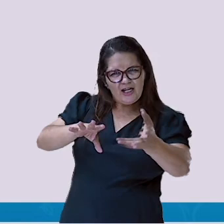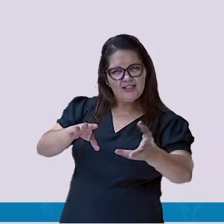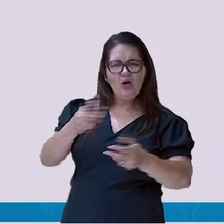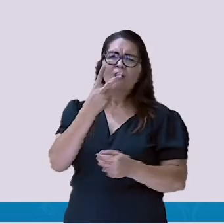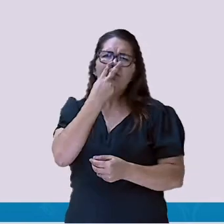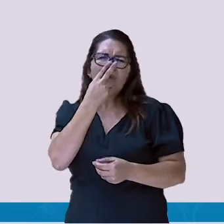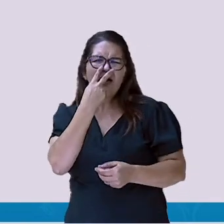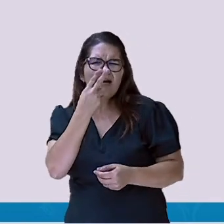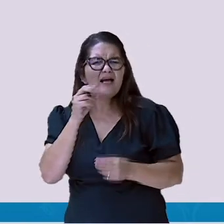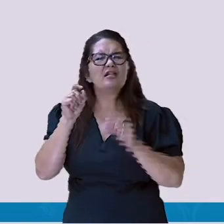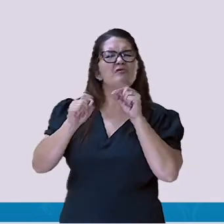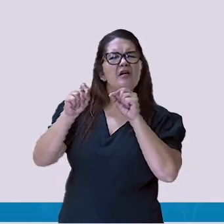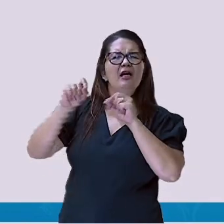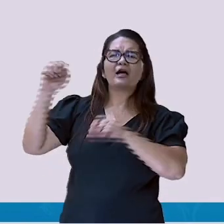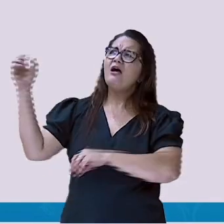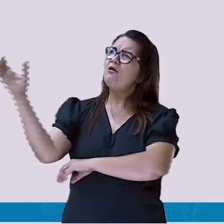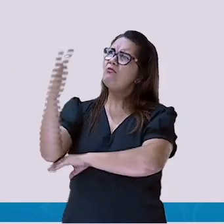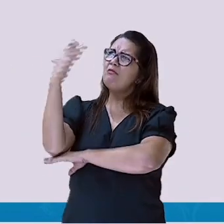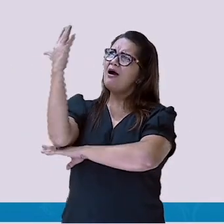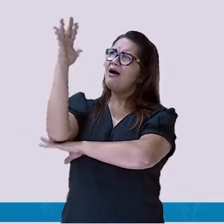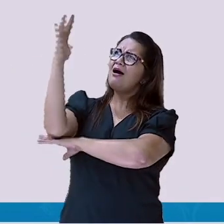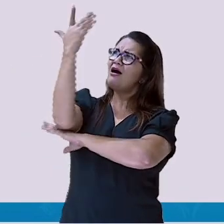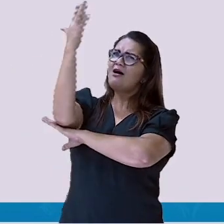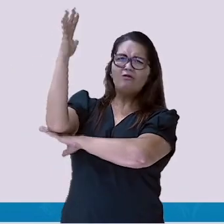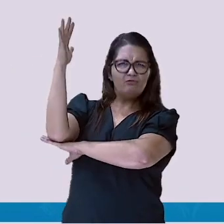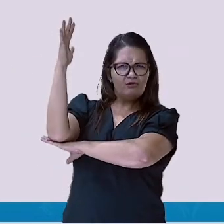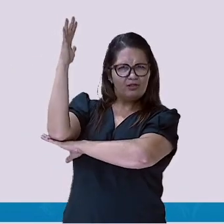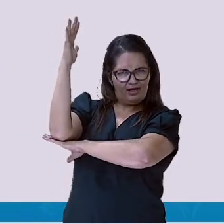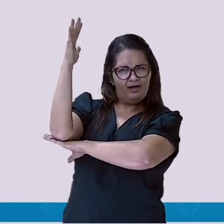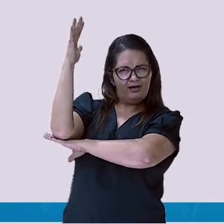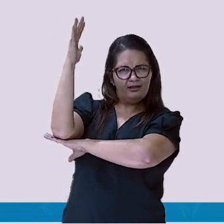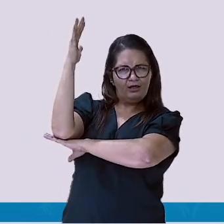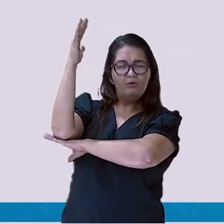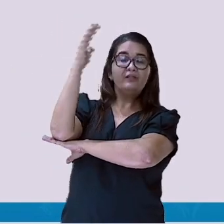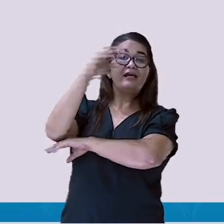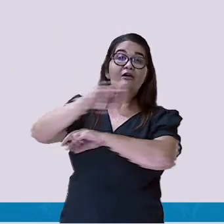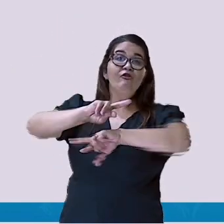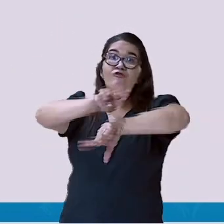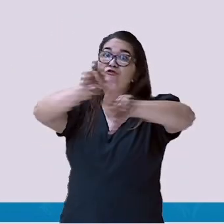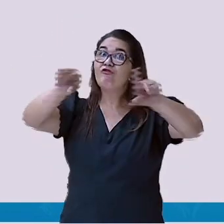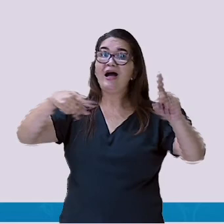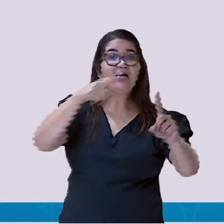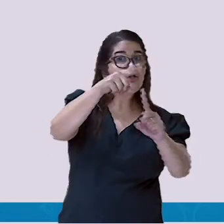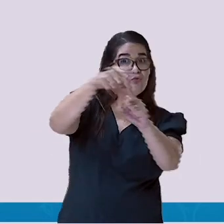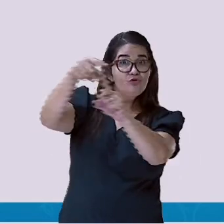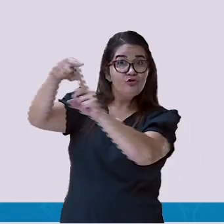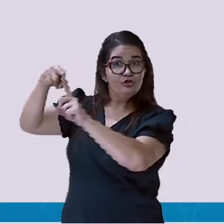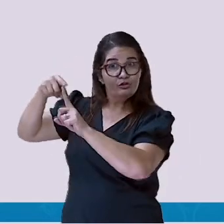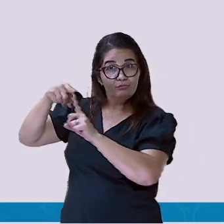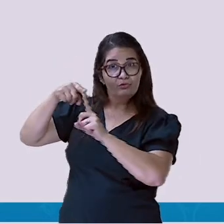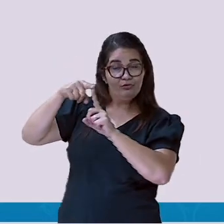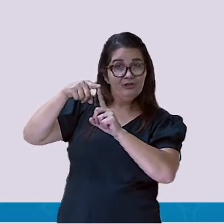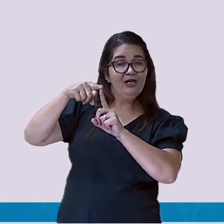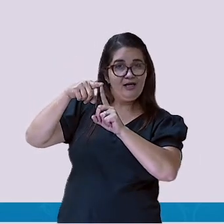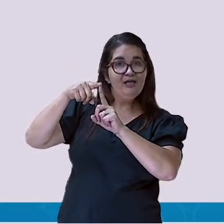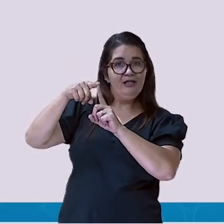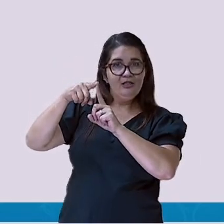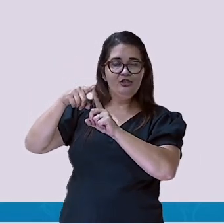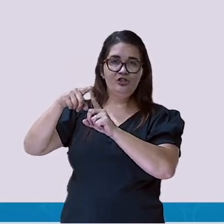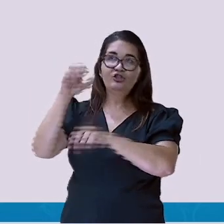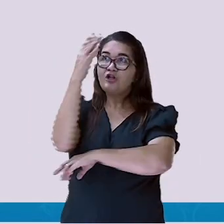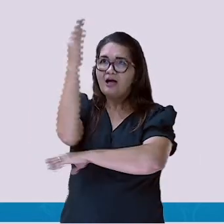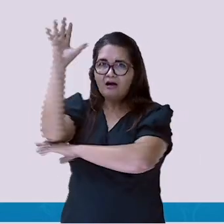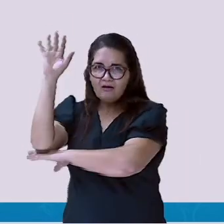palmeiras, coqueiros, né? E as principais espécies de árvores que aparecem aí são o babaçu